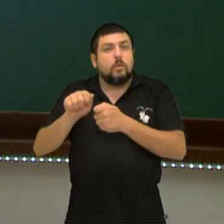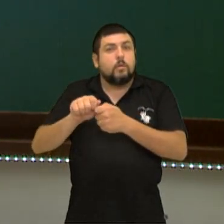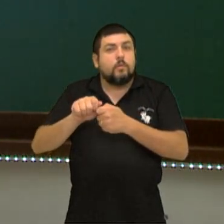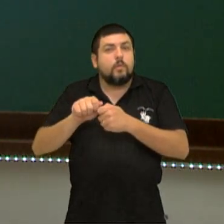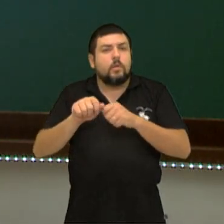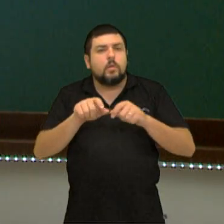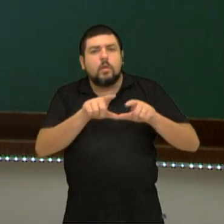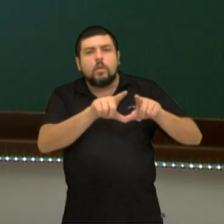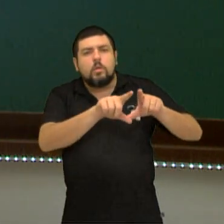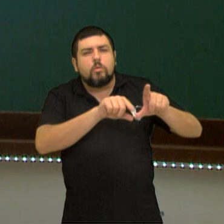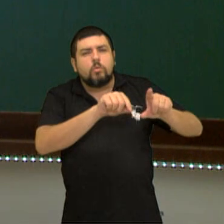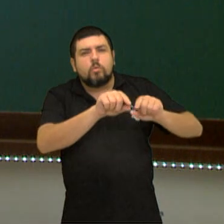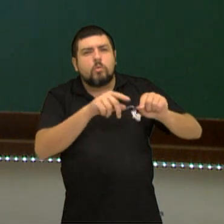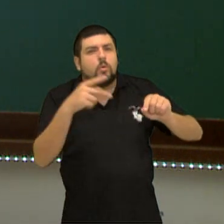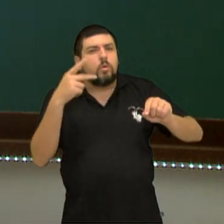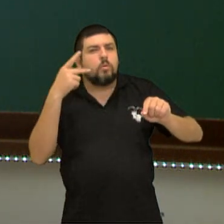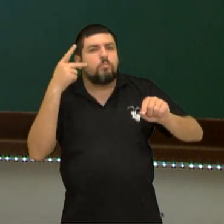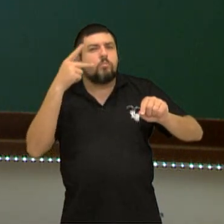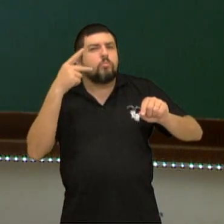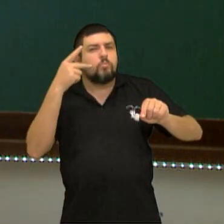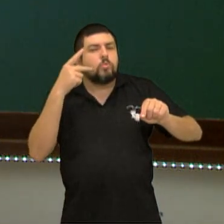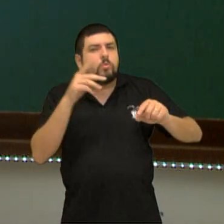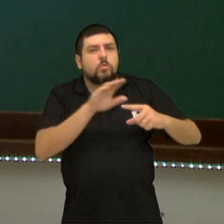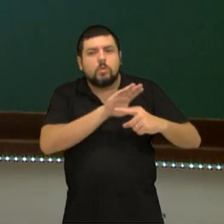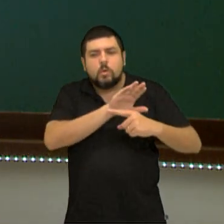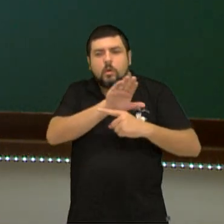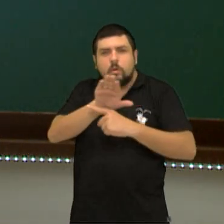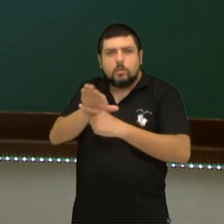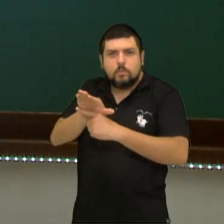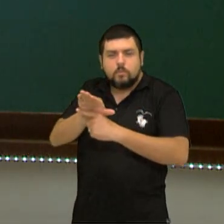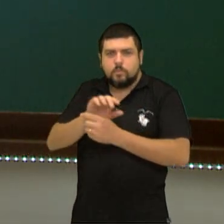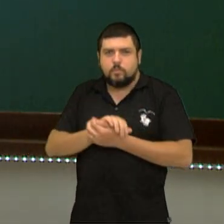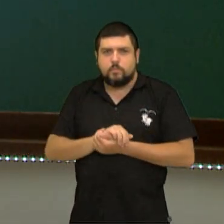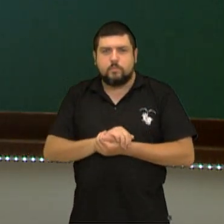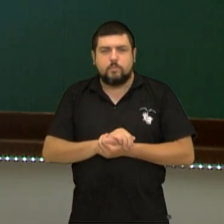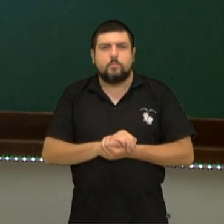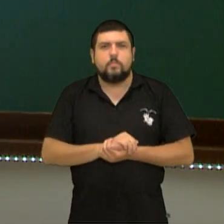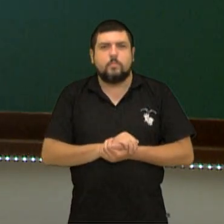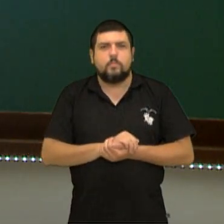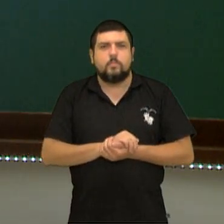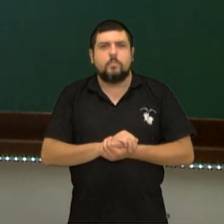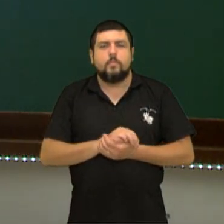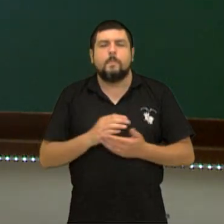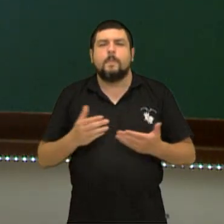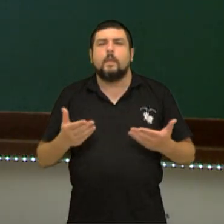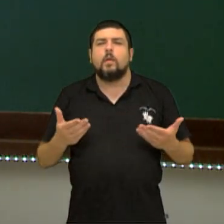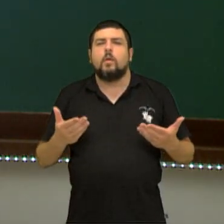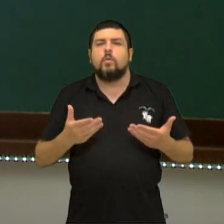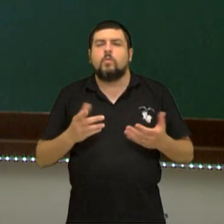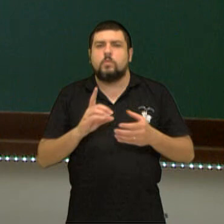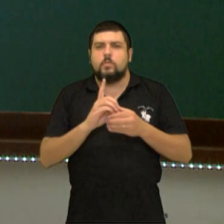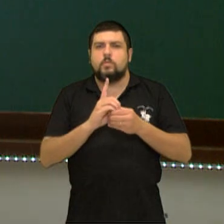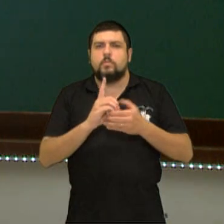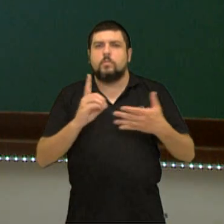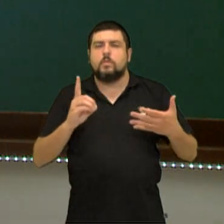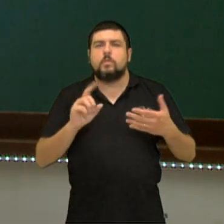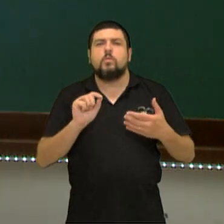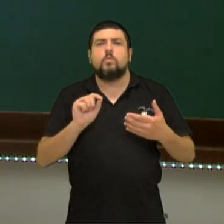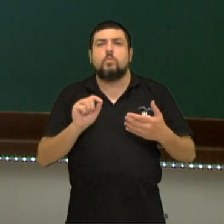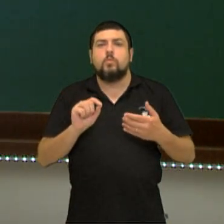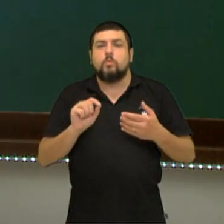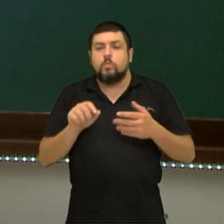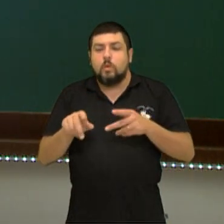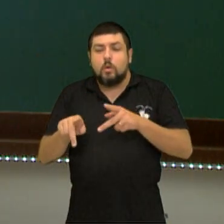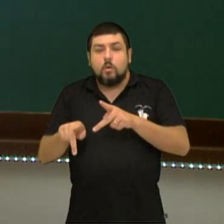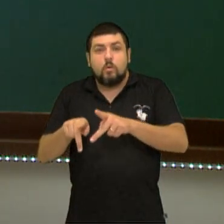das eleições e de partidos políticos. Então, nós temos um exercício hoje indireto, né,